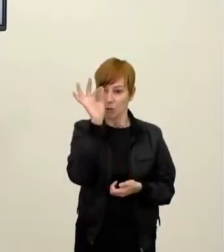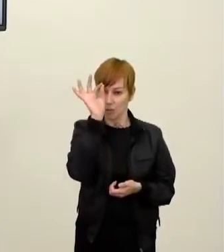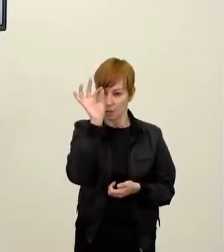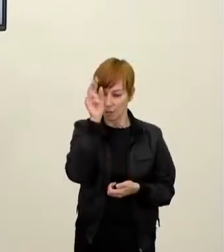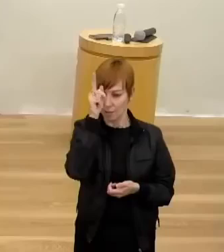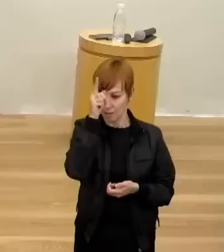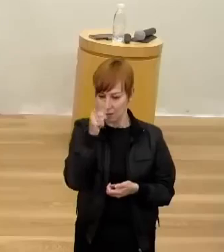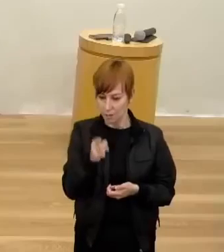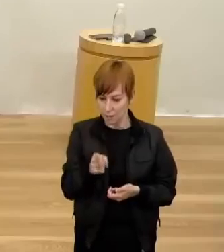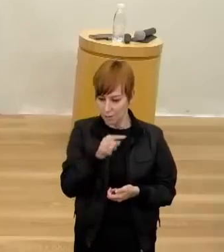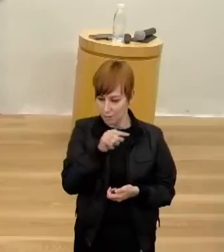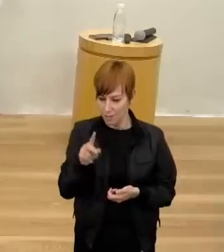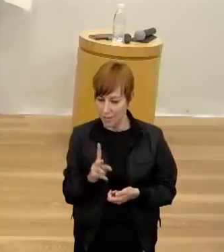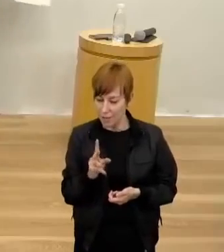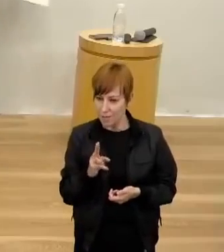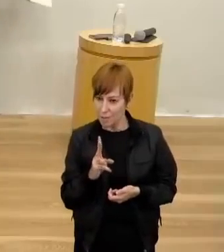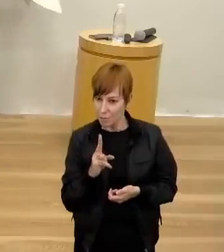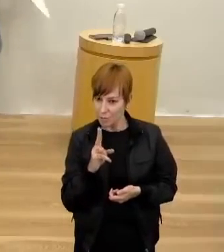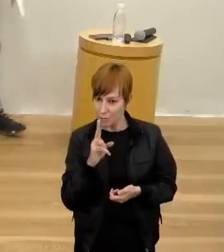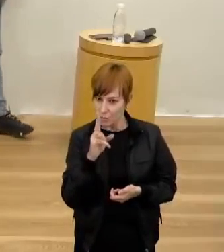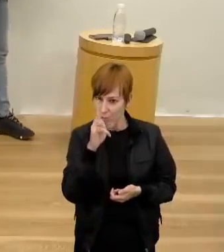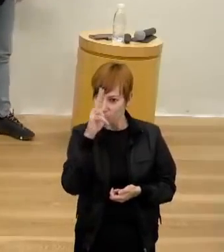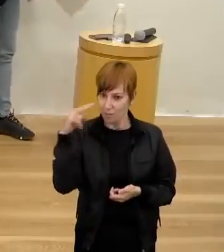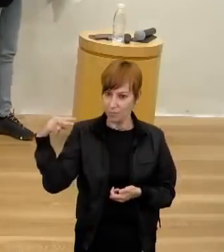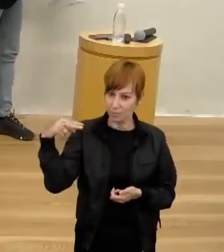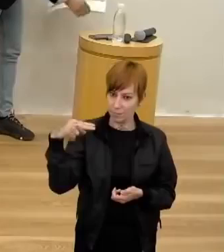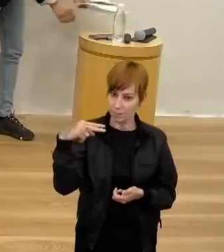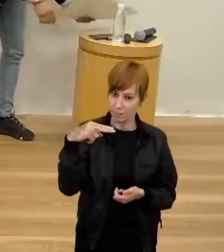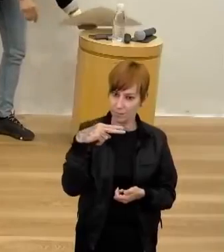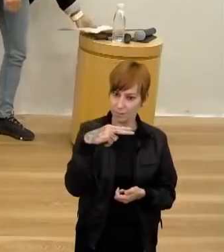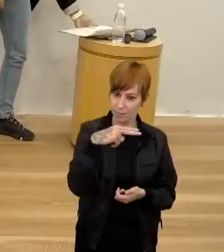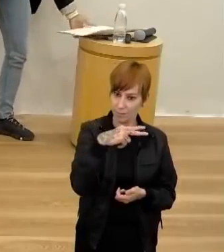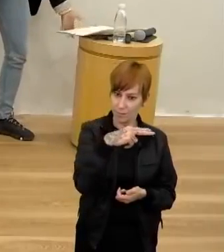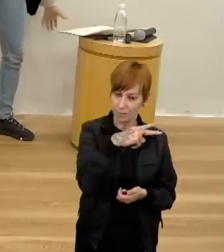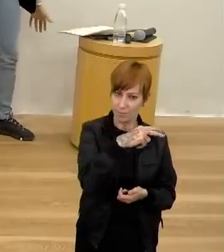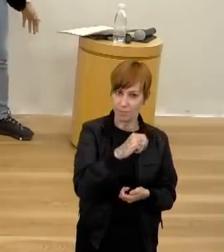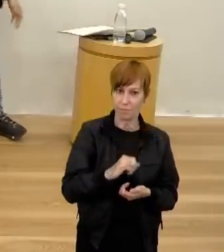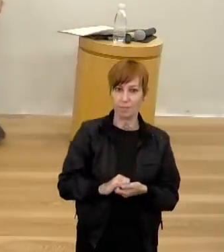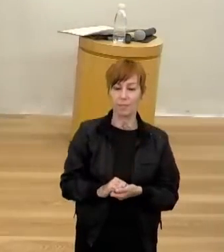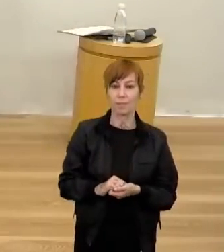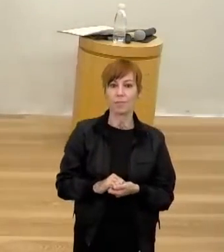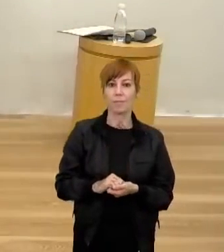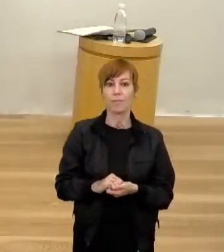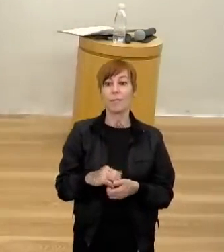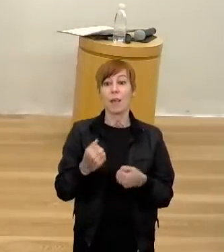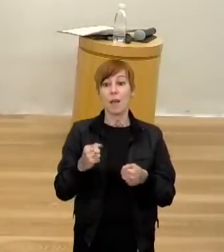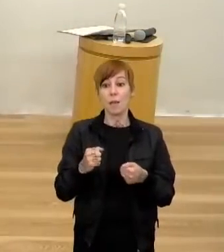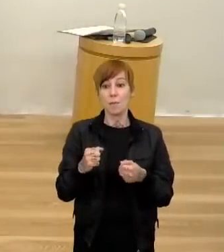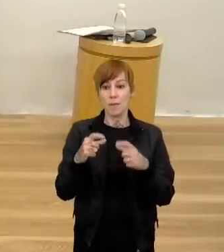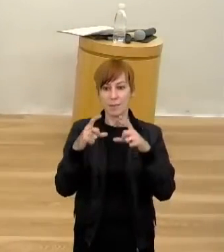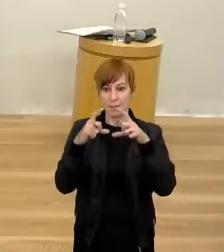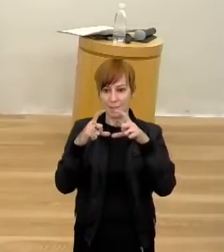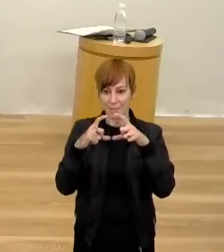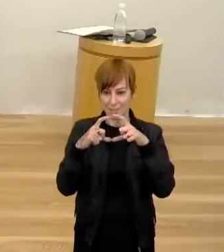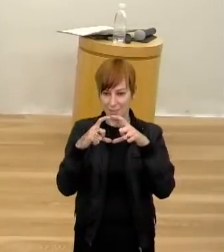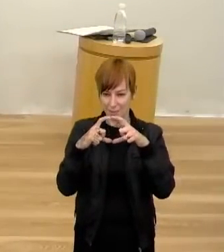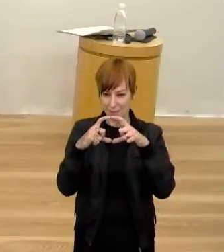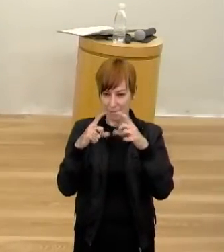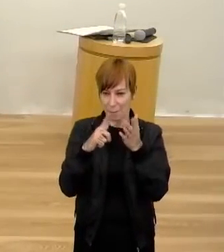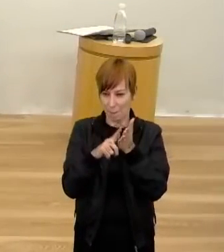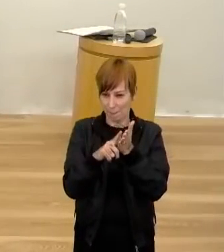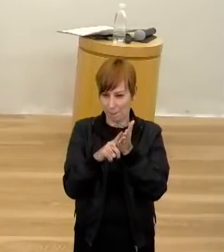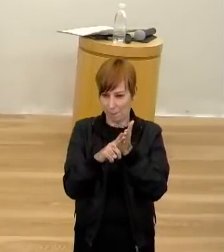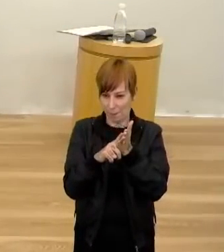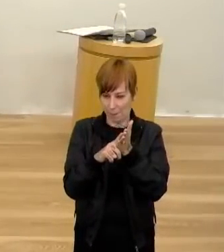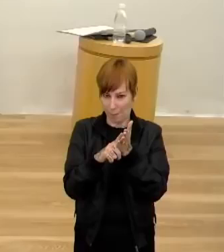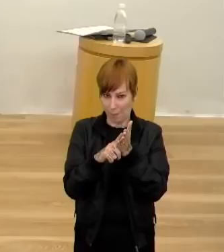certo? Osmar, mostra pra gente quantas peças você vai ter que ficar no final das contas. Olha ó. lá, uma... Essa é a peça grandona, maior.